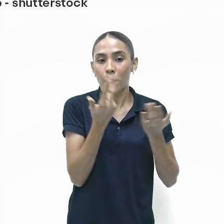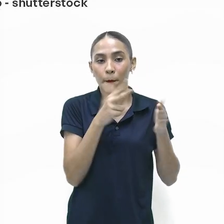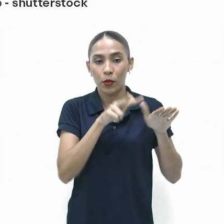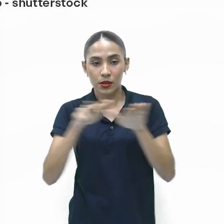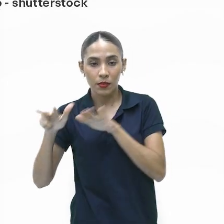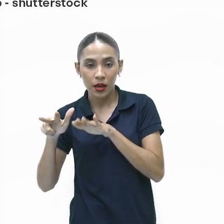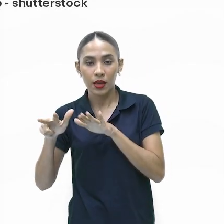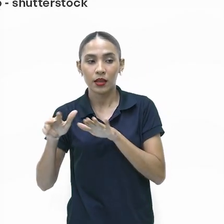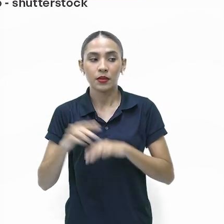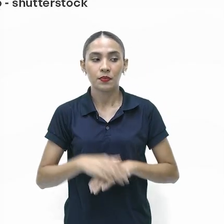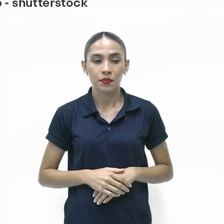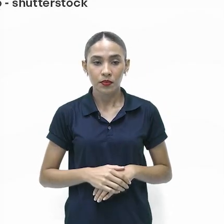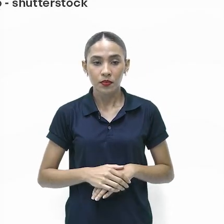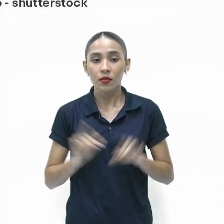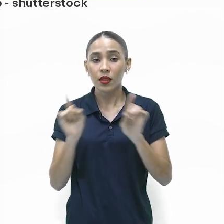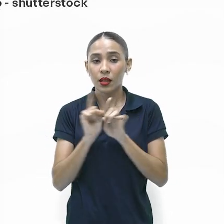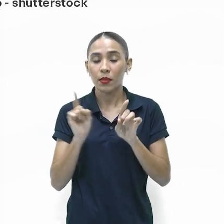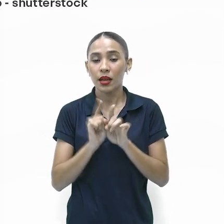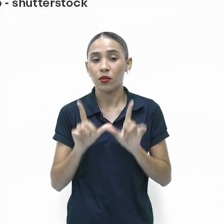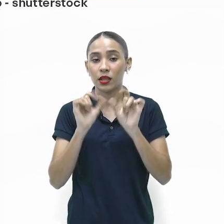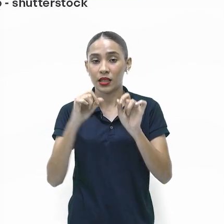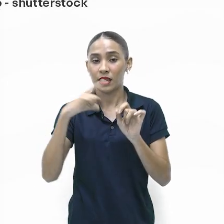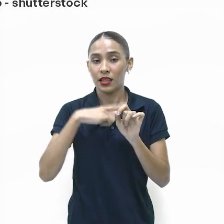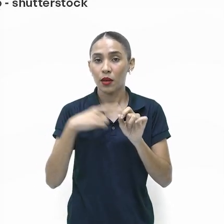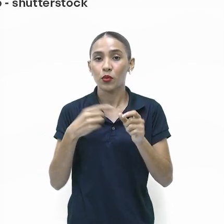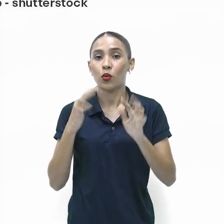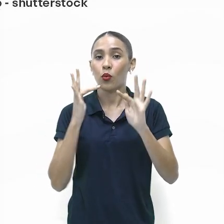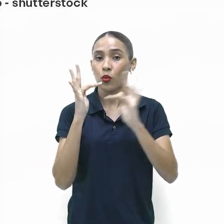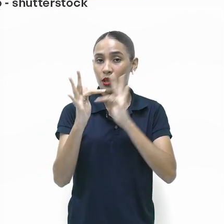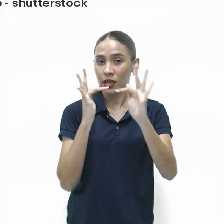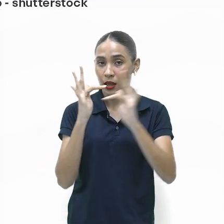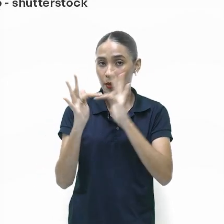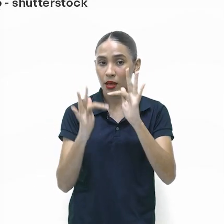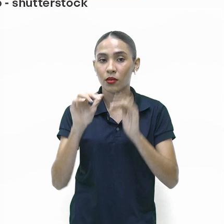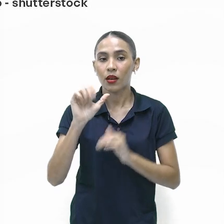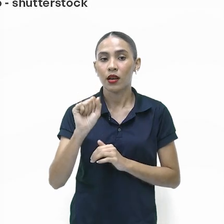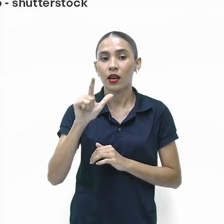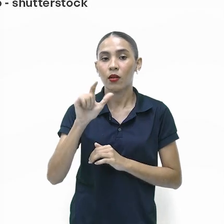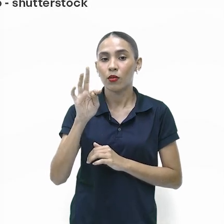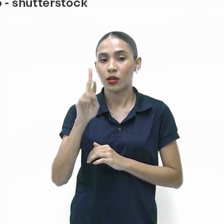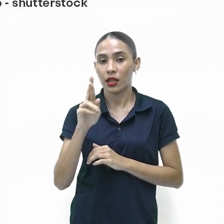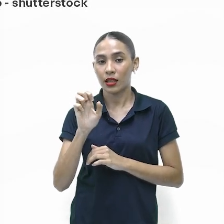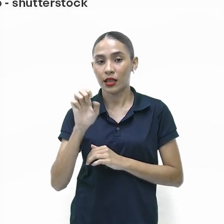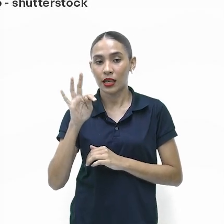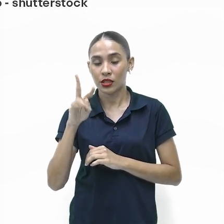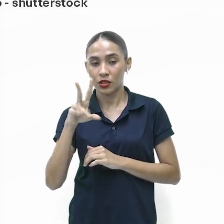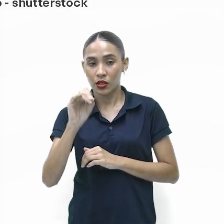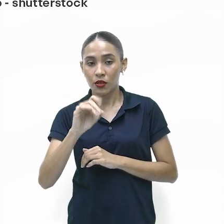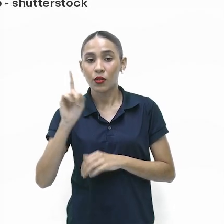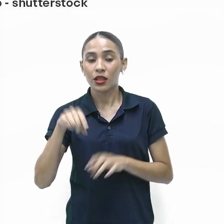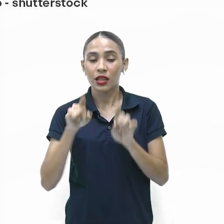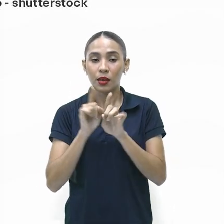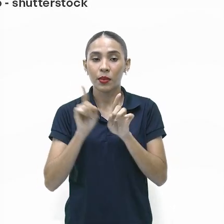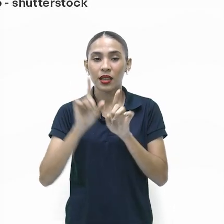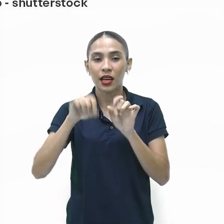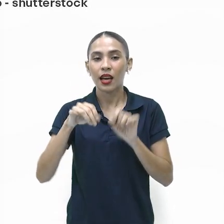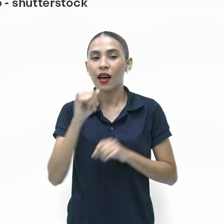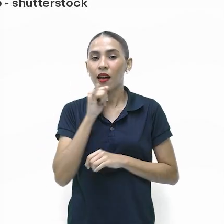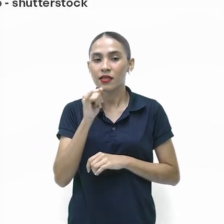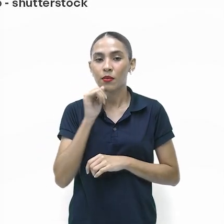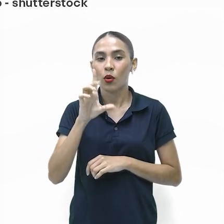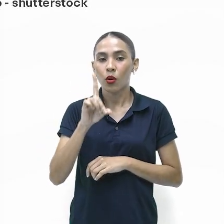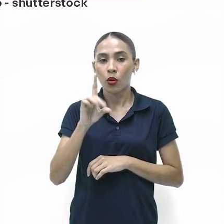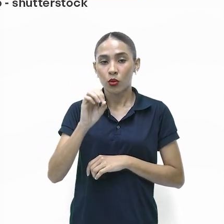por semana, durante 3 semanas. Temos um tratamento alternativo para alérgicos da penicilina, né, que é